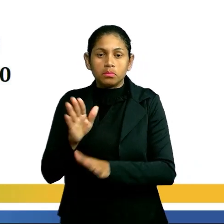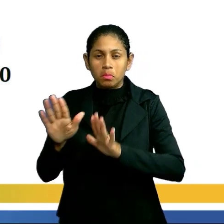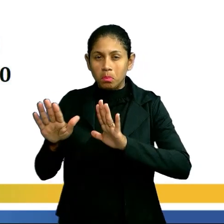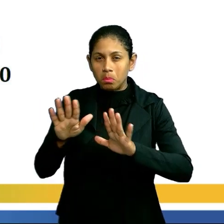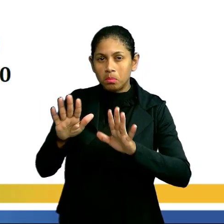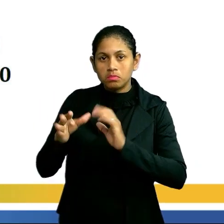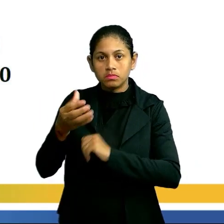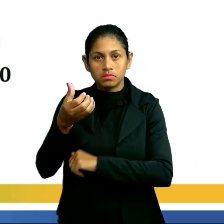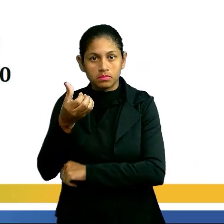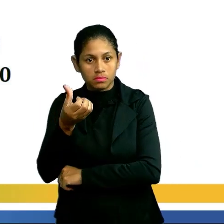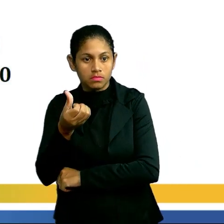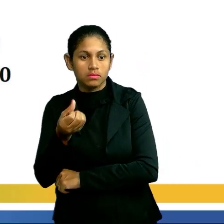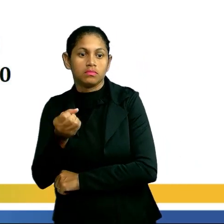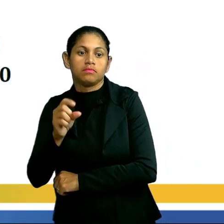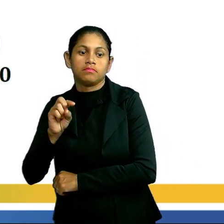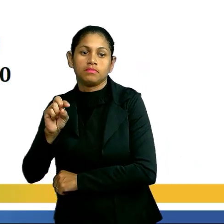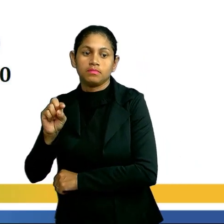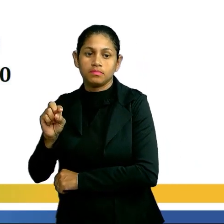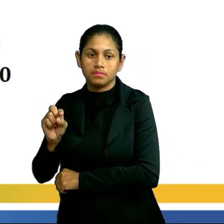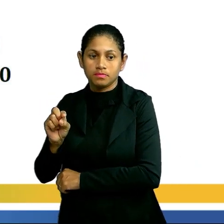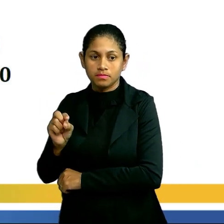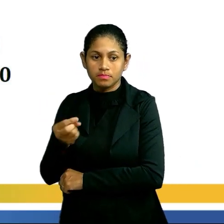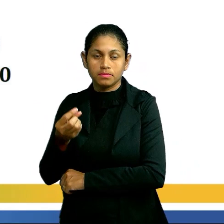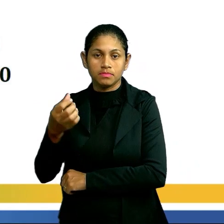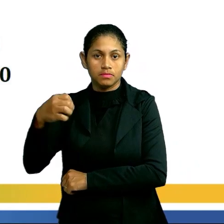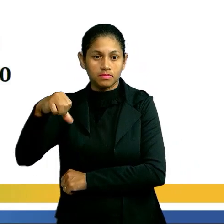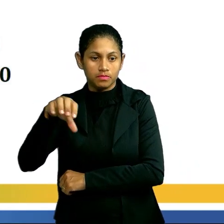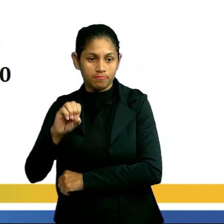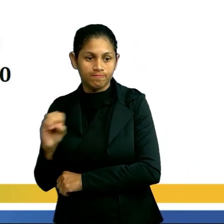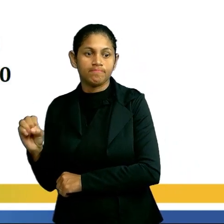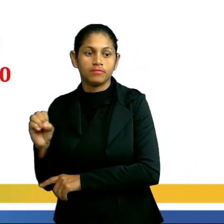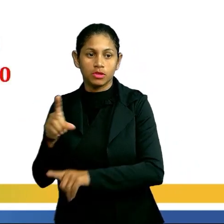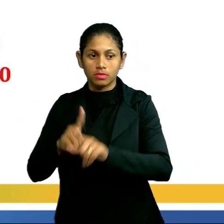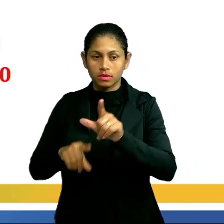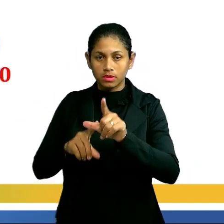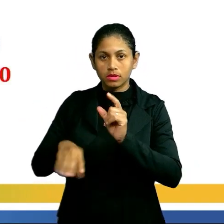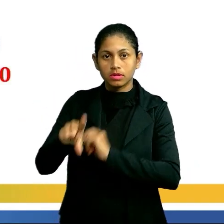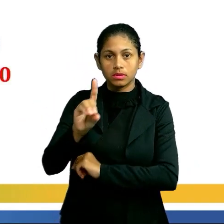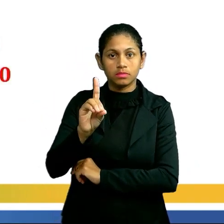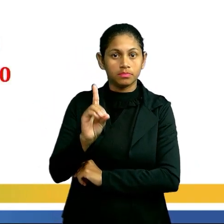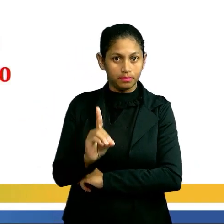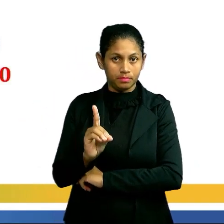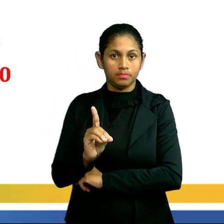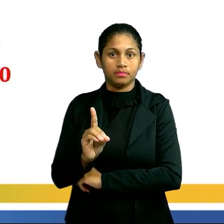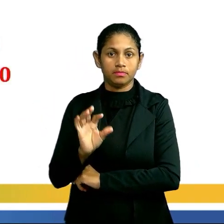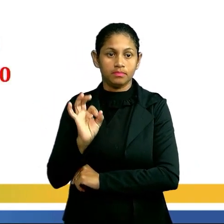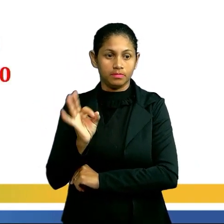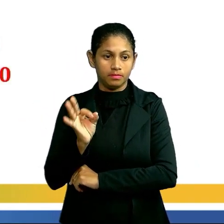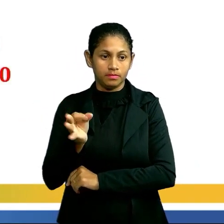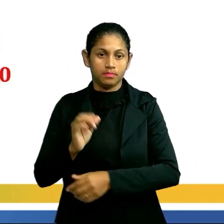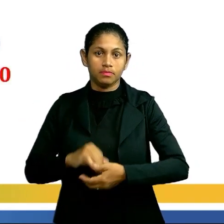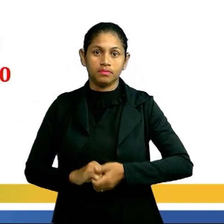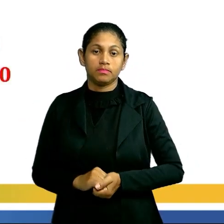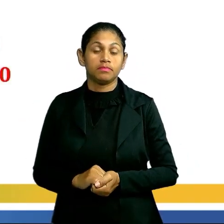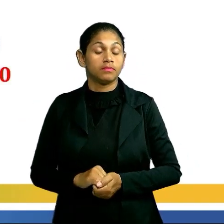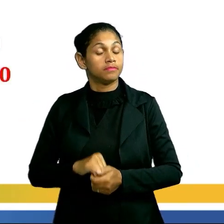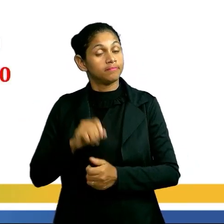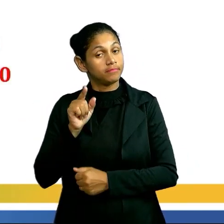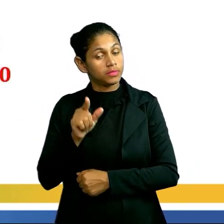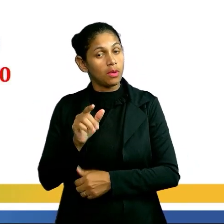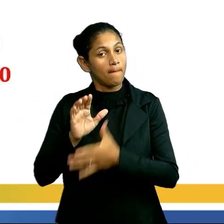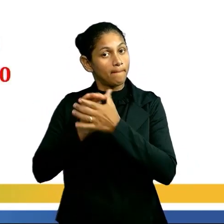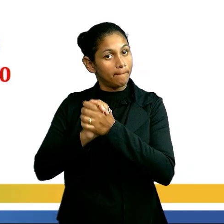R$ 6.720, temos aqui como nosso gabarito a alternativa letra D. Se você acertou,